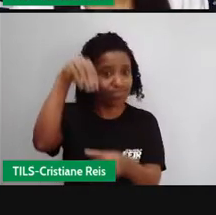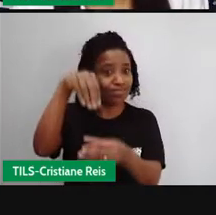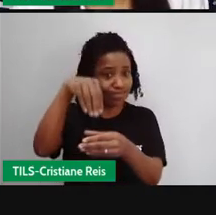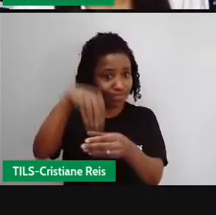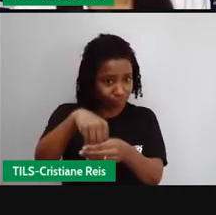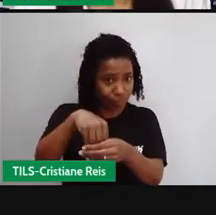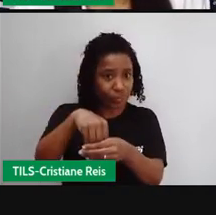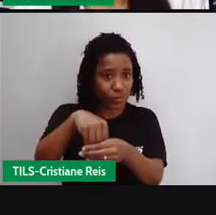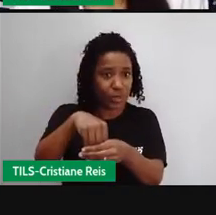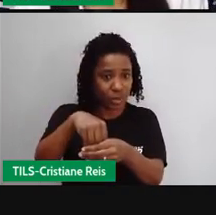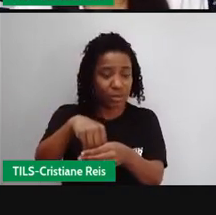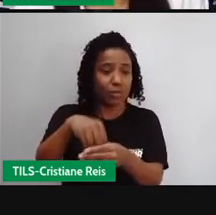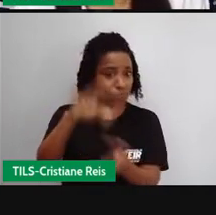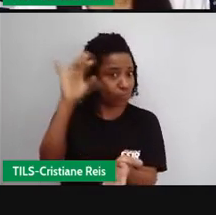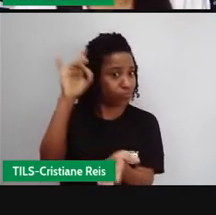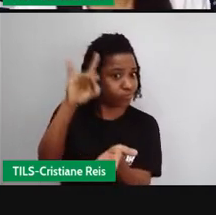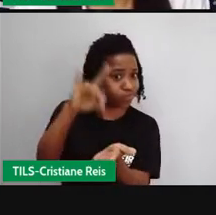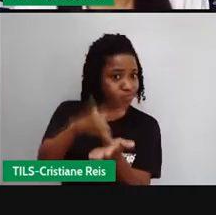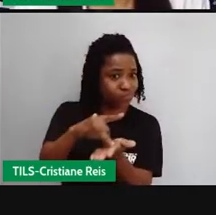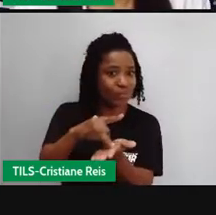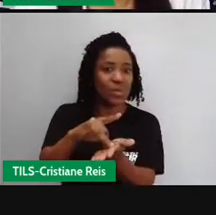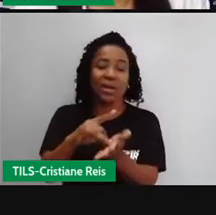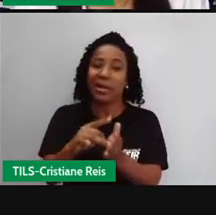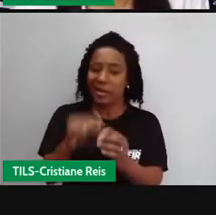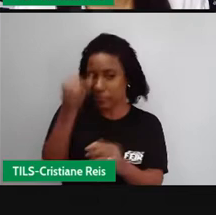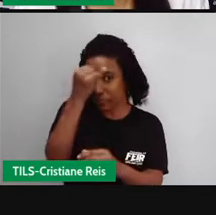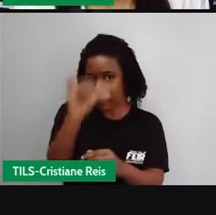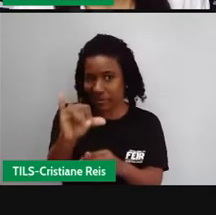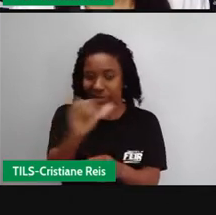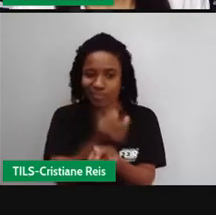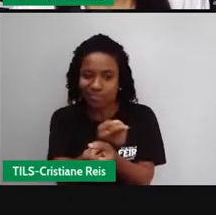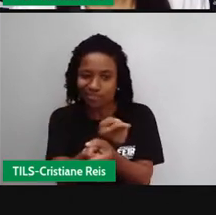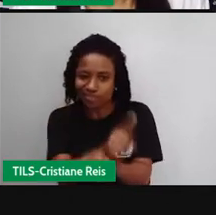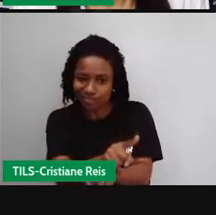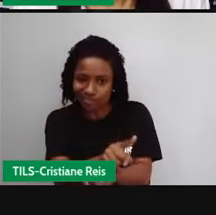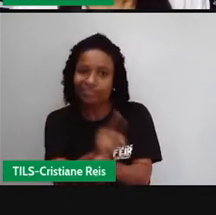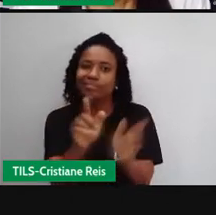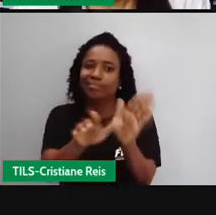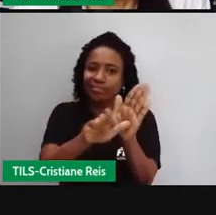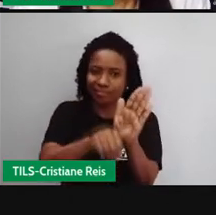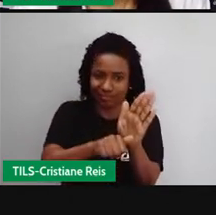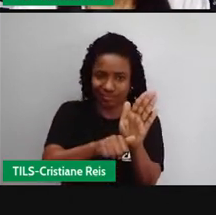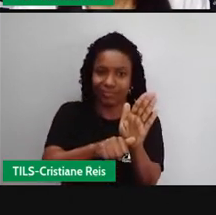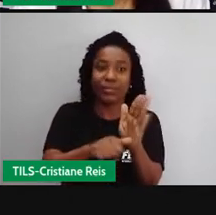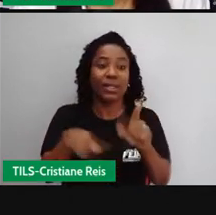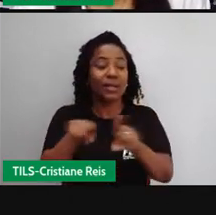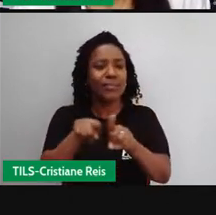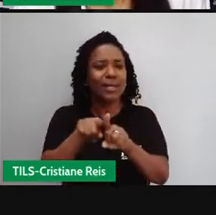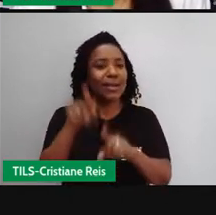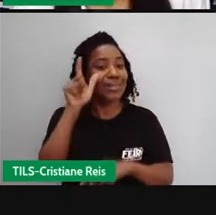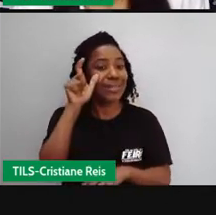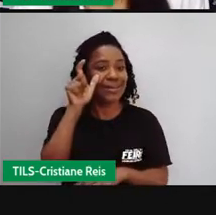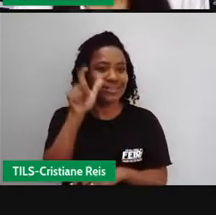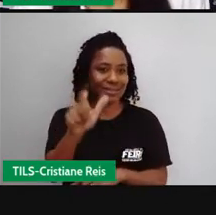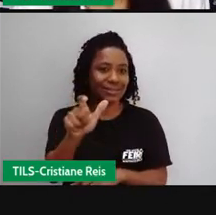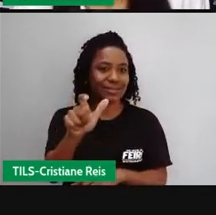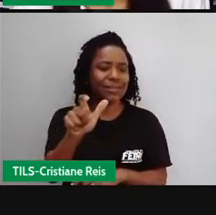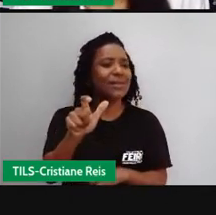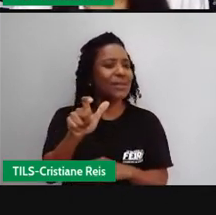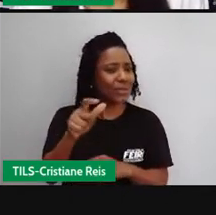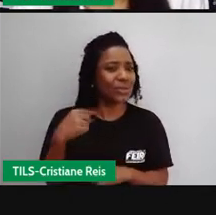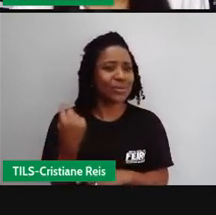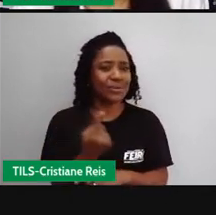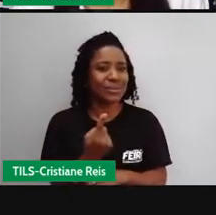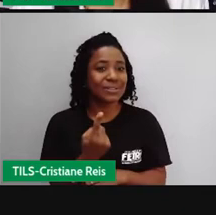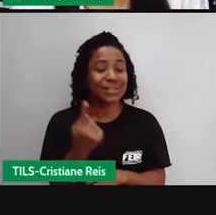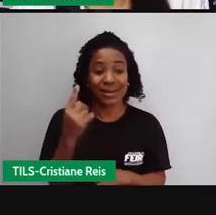garantidos, livres de roubos, de fraudes e de enganação. É interessante também observar que a urna